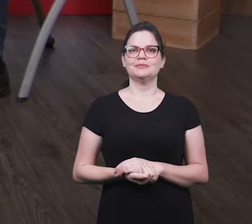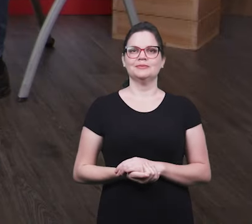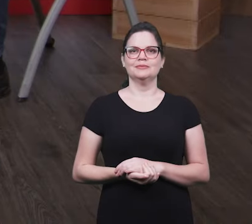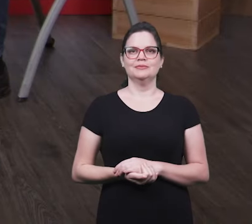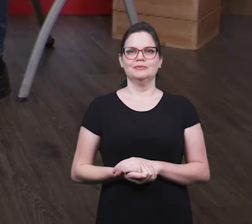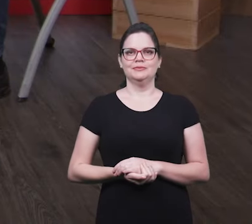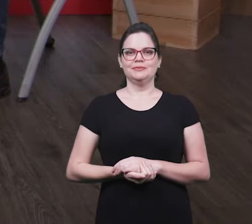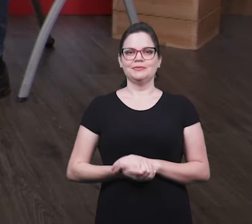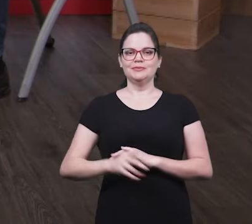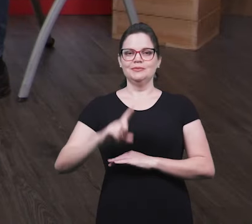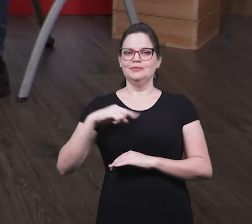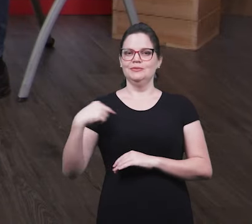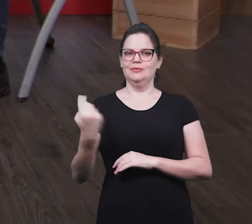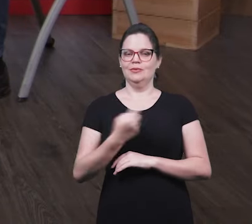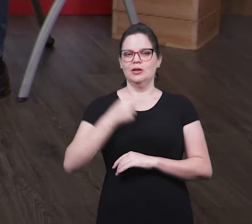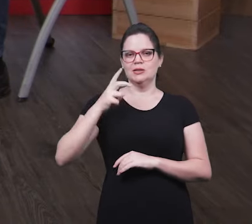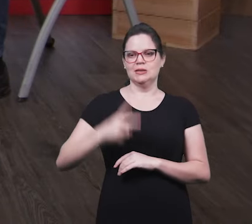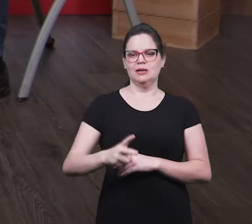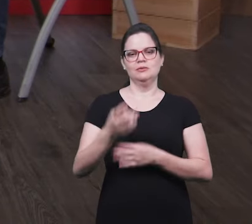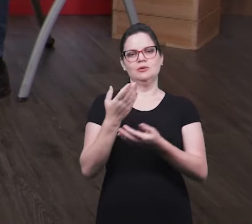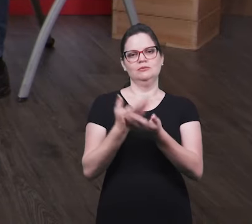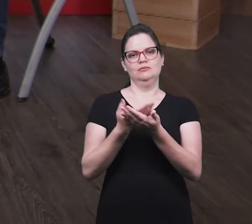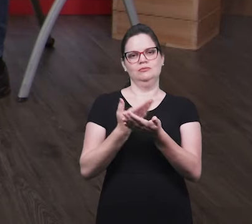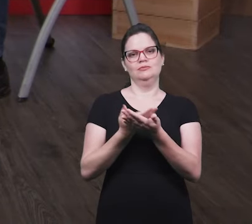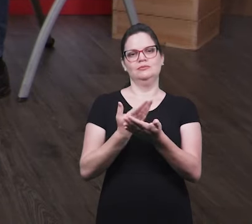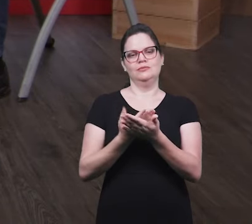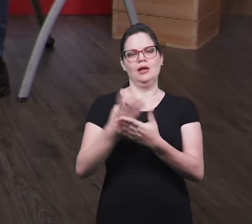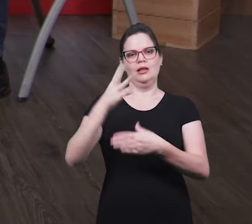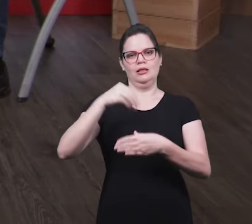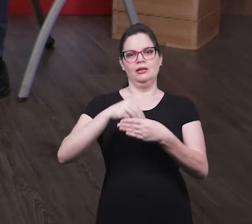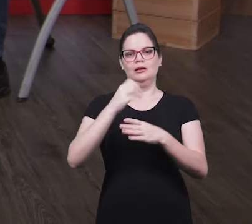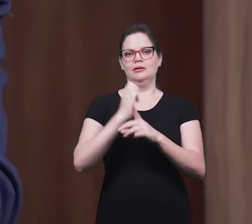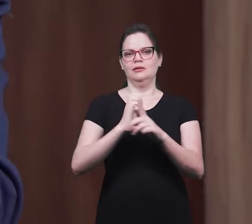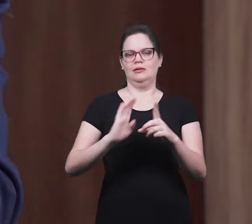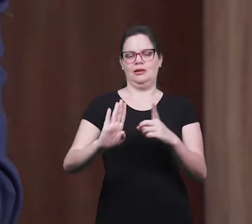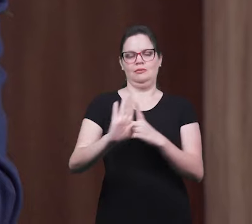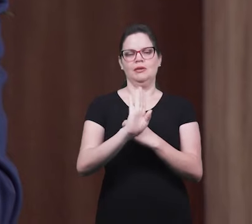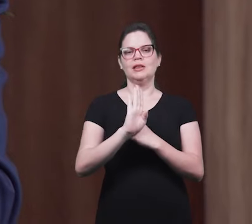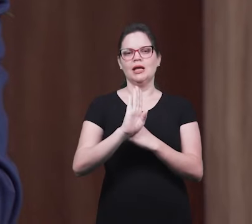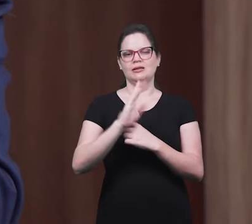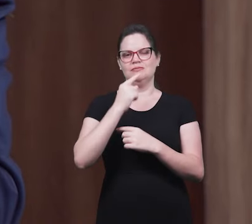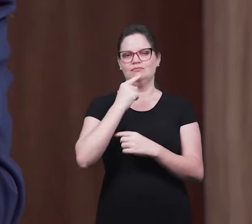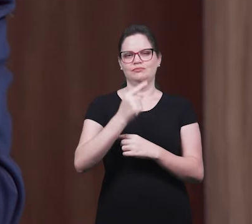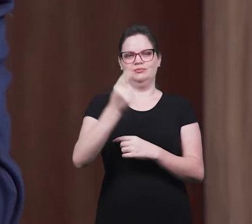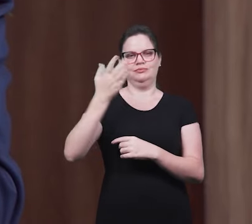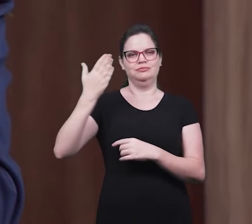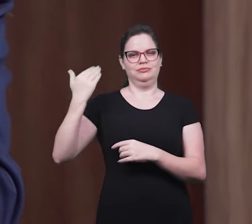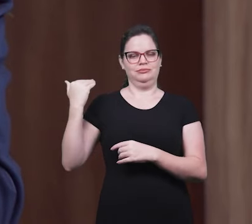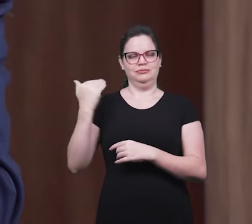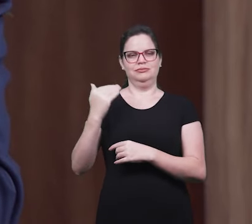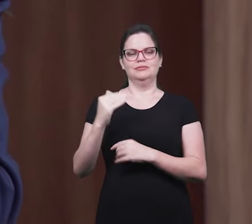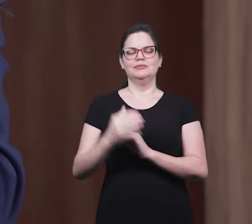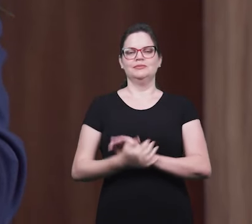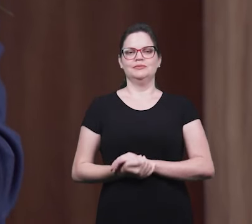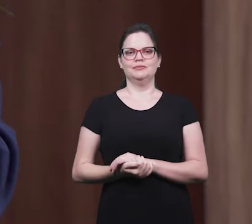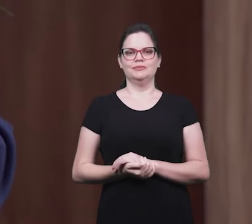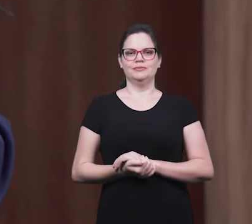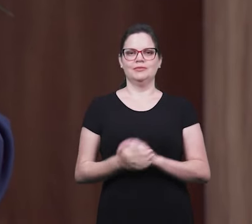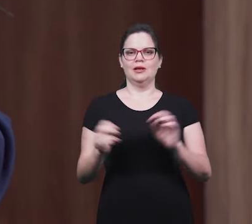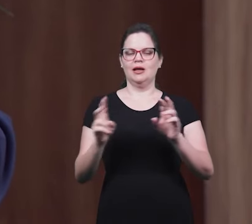Nós temos tratado na Escola Bíblica Dominical, nessa última, o